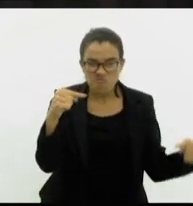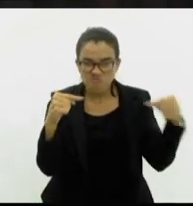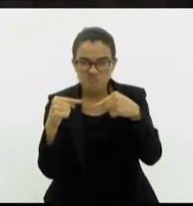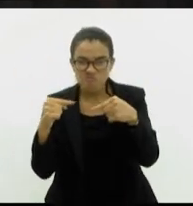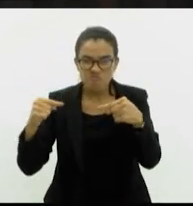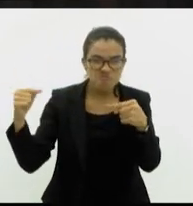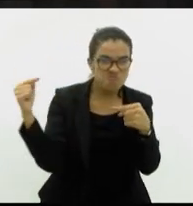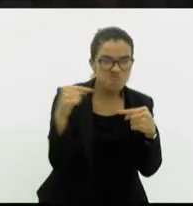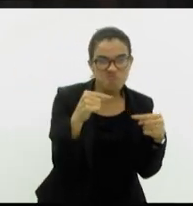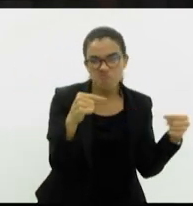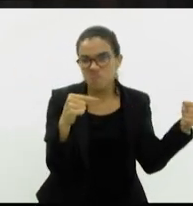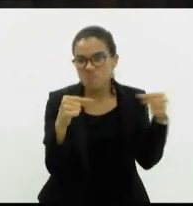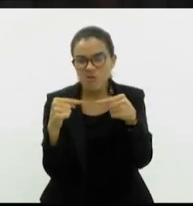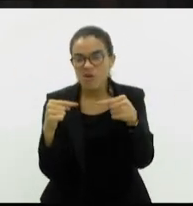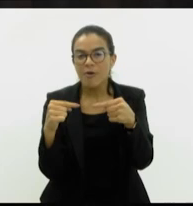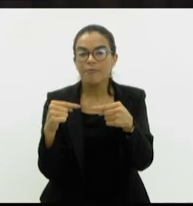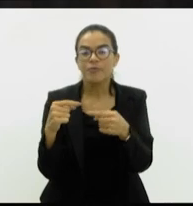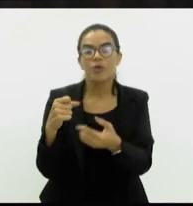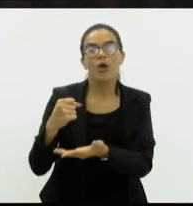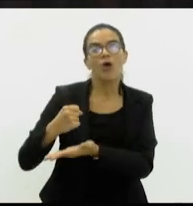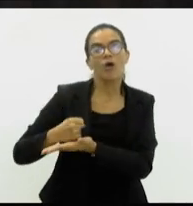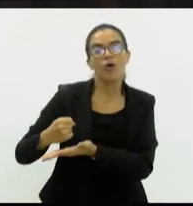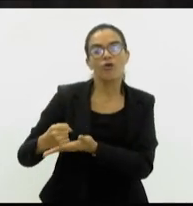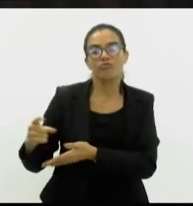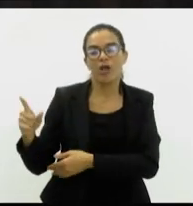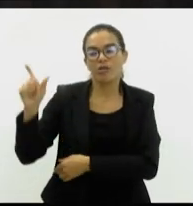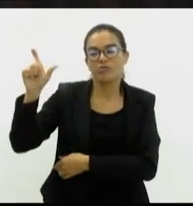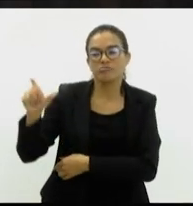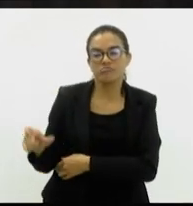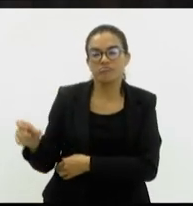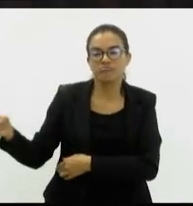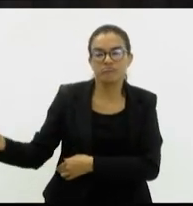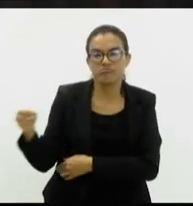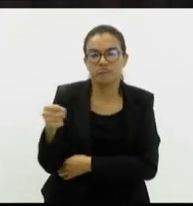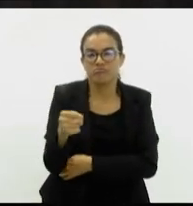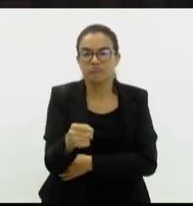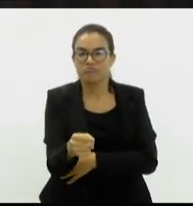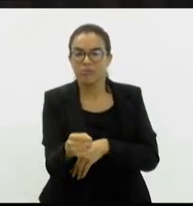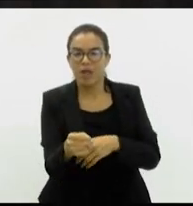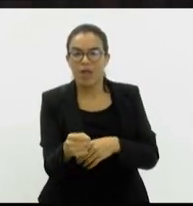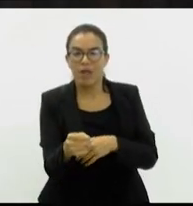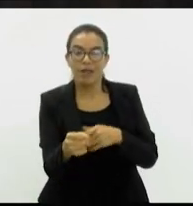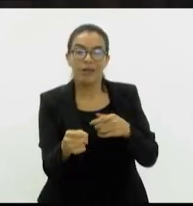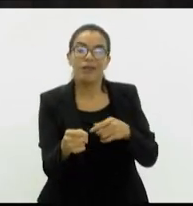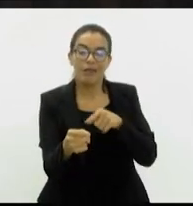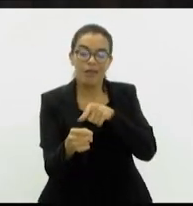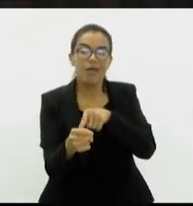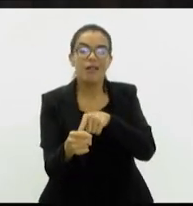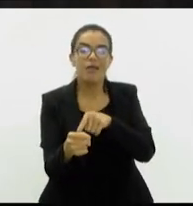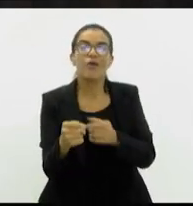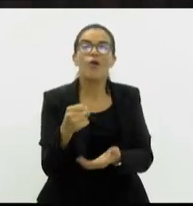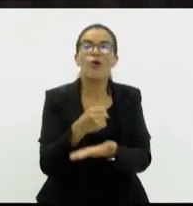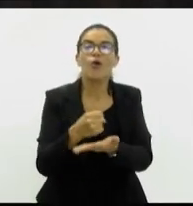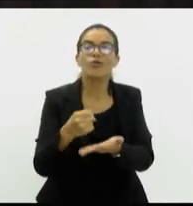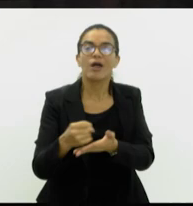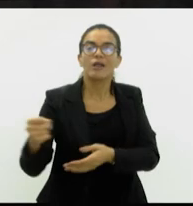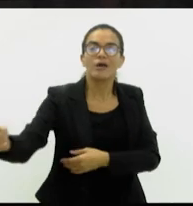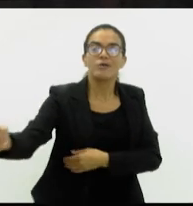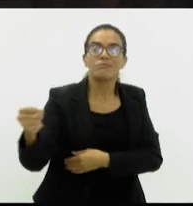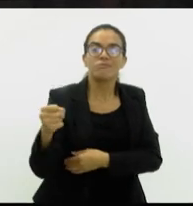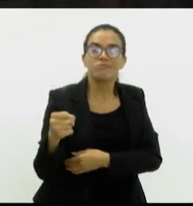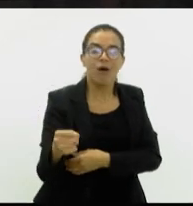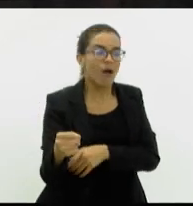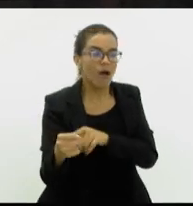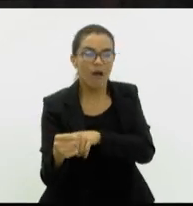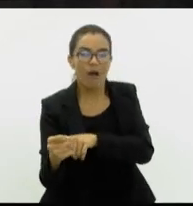si contratam alguém que contrata outro para matar